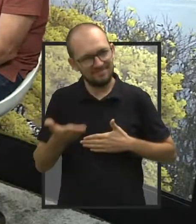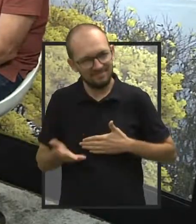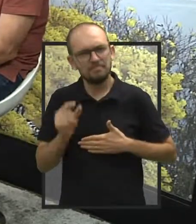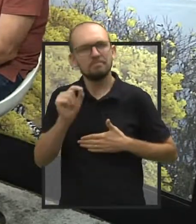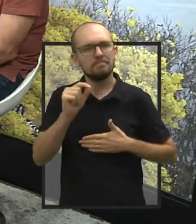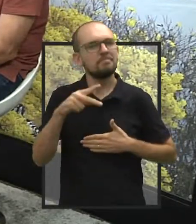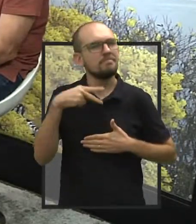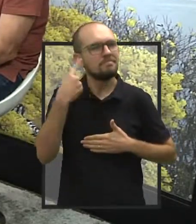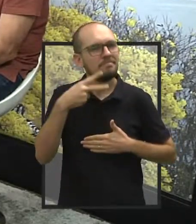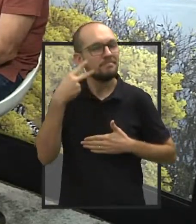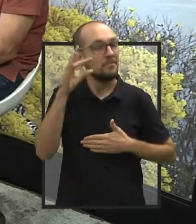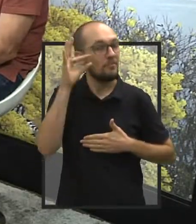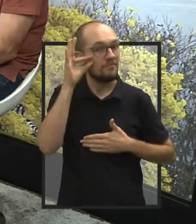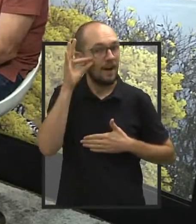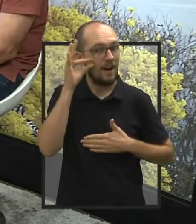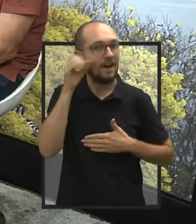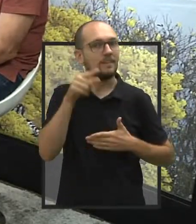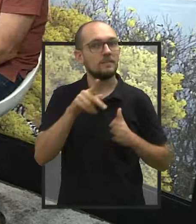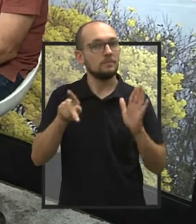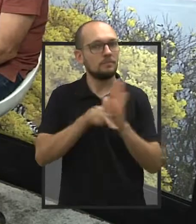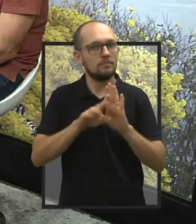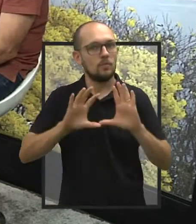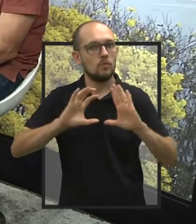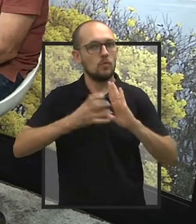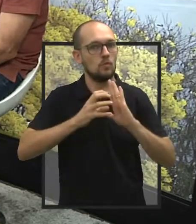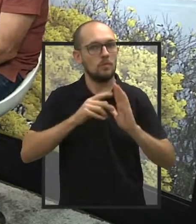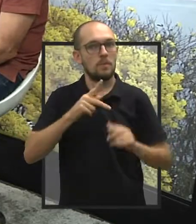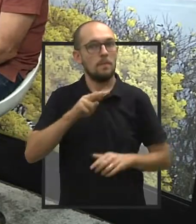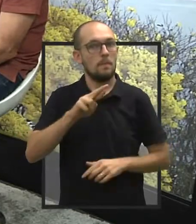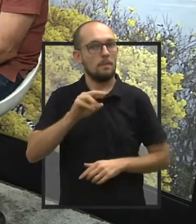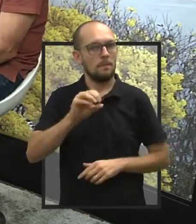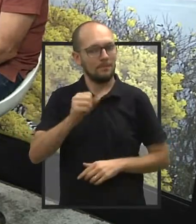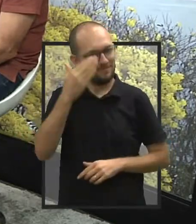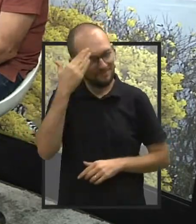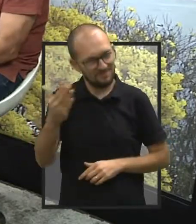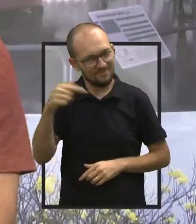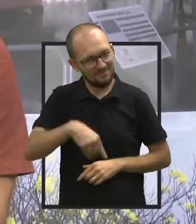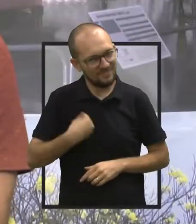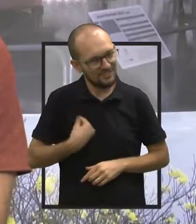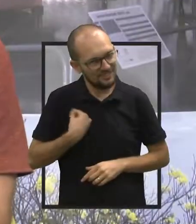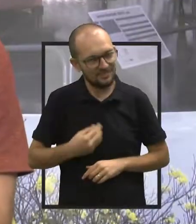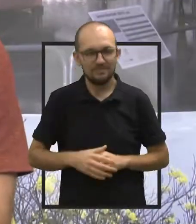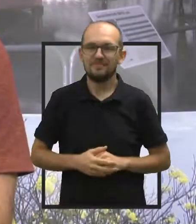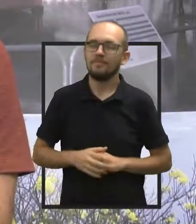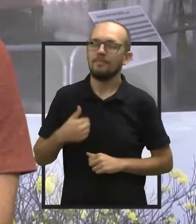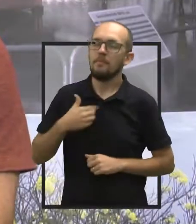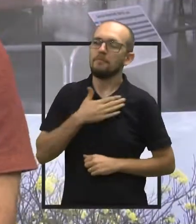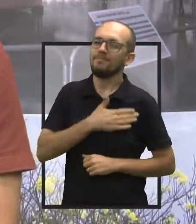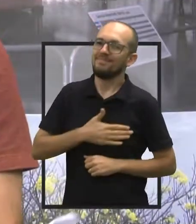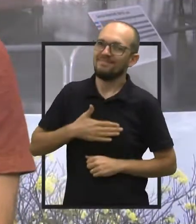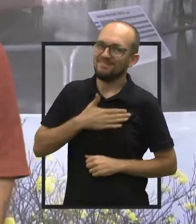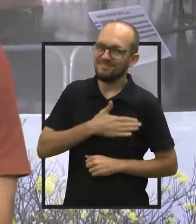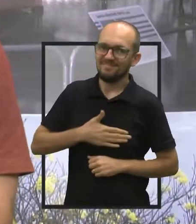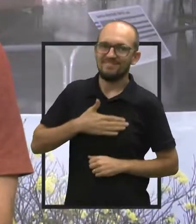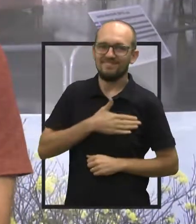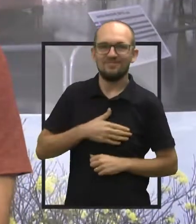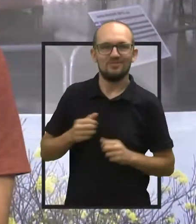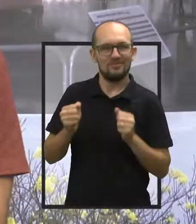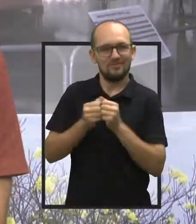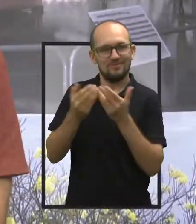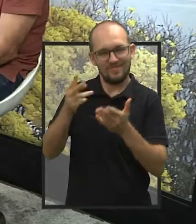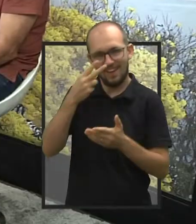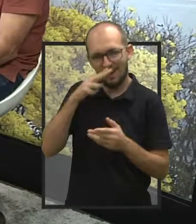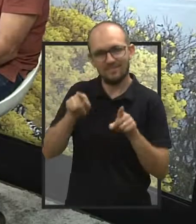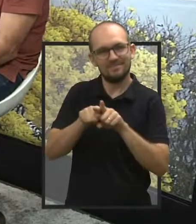o vereador Wagner Brasil de Barros, do PROS. Vereador, muito obrigado pela sua presença. É uma satisfação imensa estar com você e com a população de